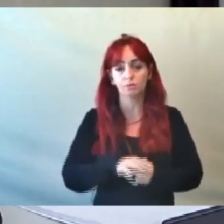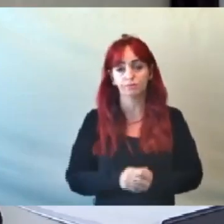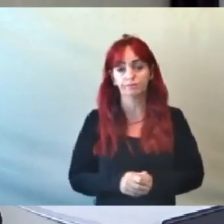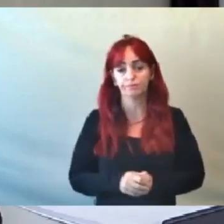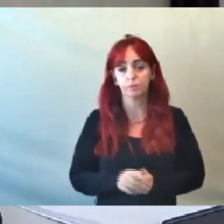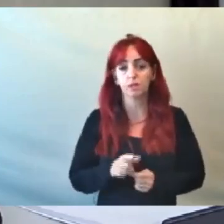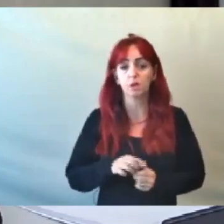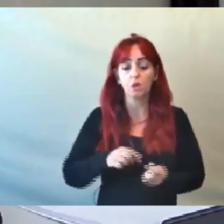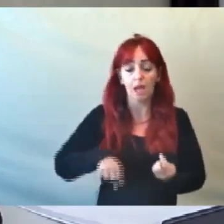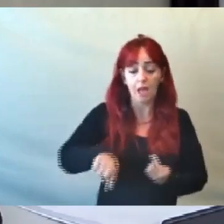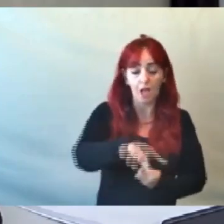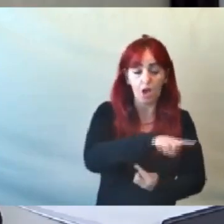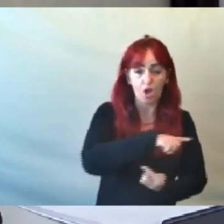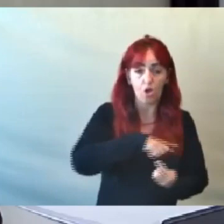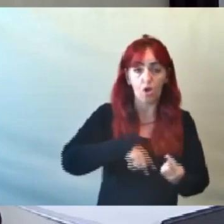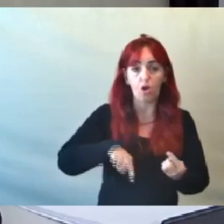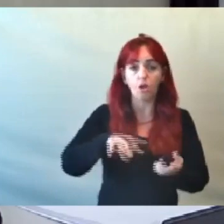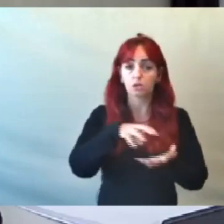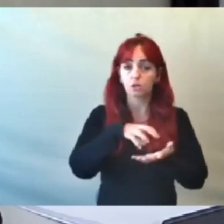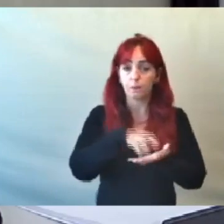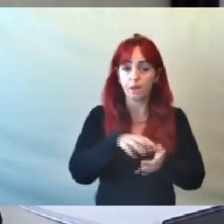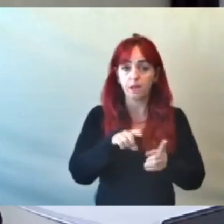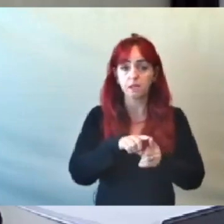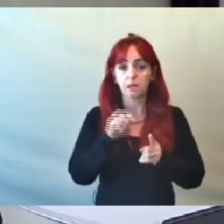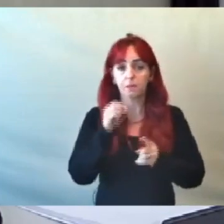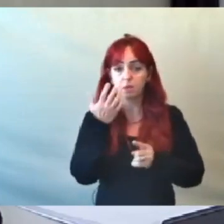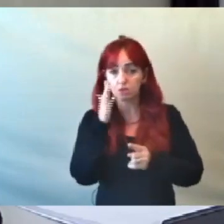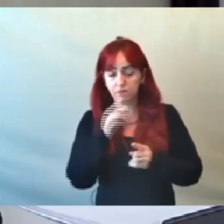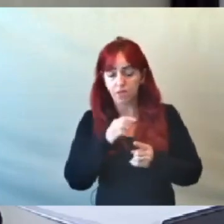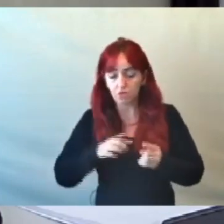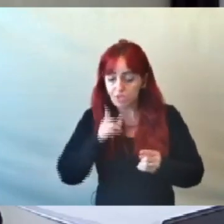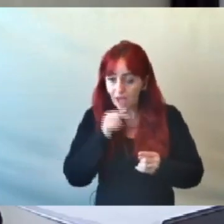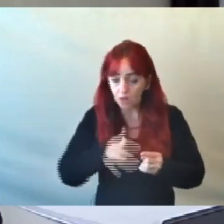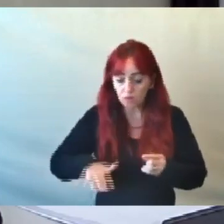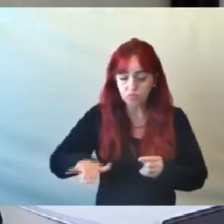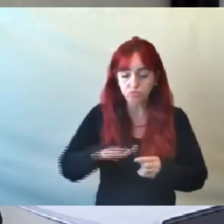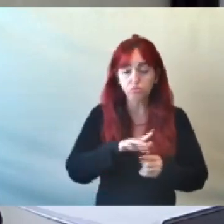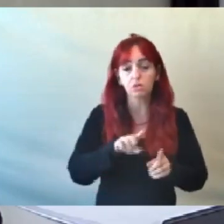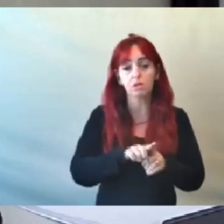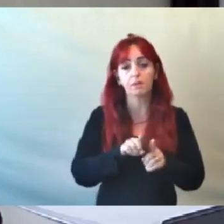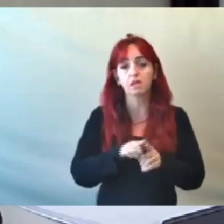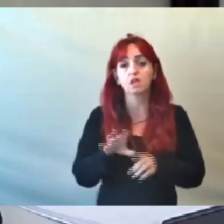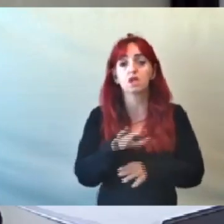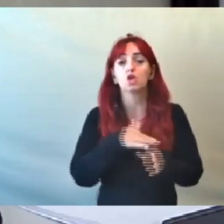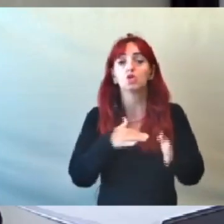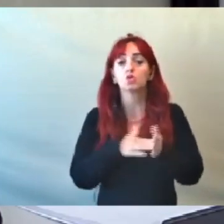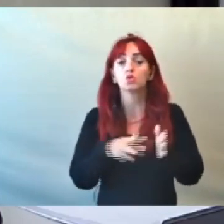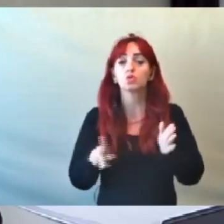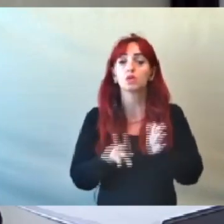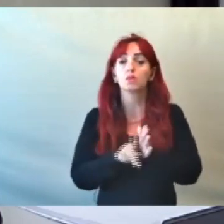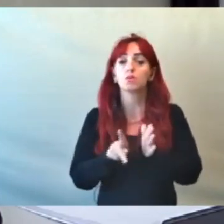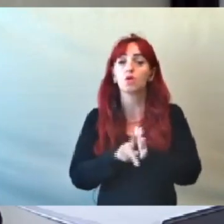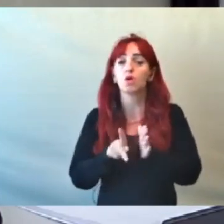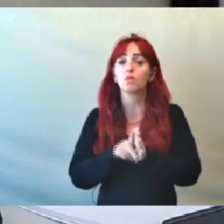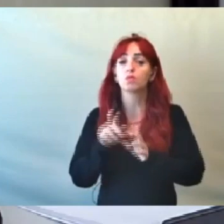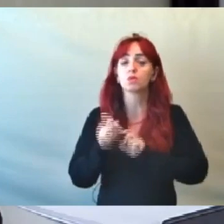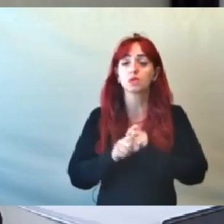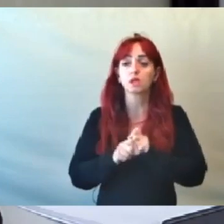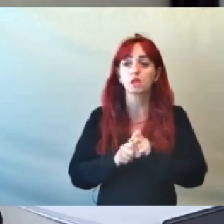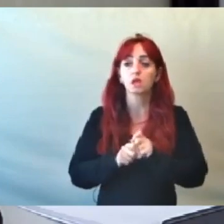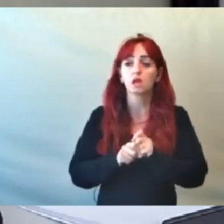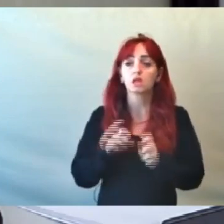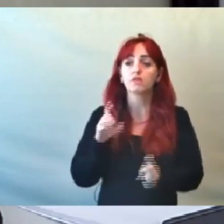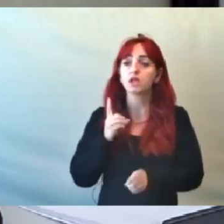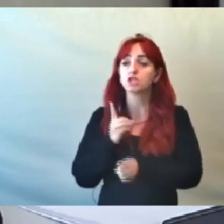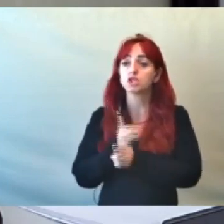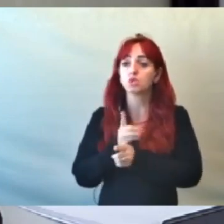d'água é tombado. Tudo que vai de encontro a deteriorar, tudo que vai de encontro a